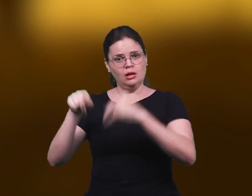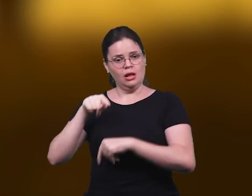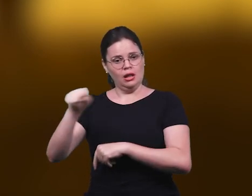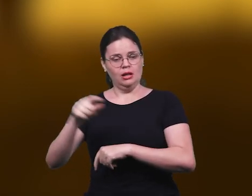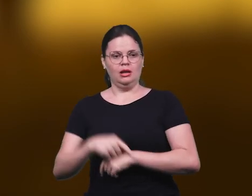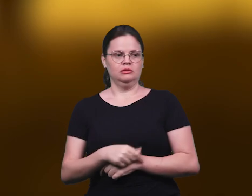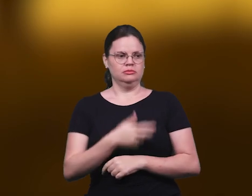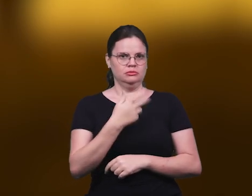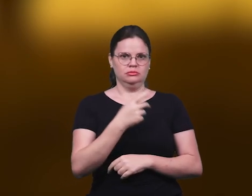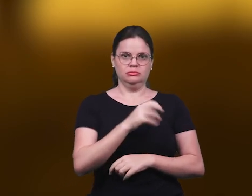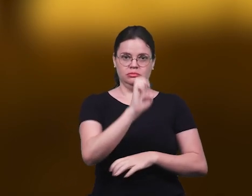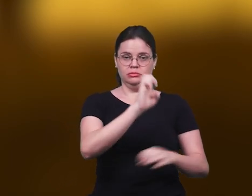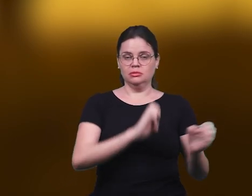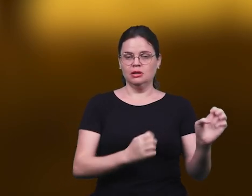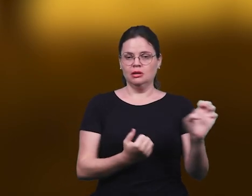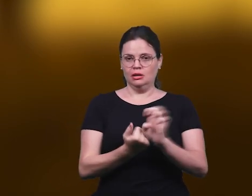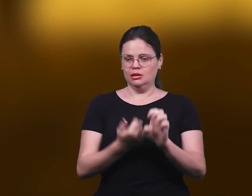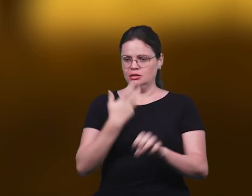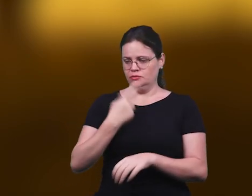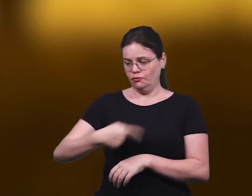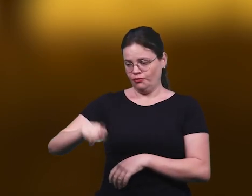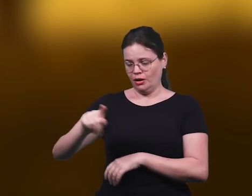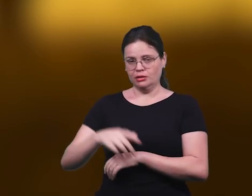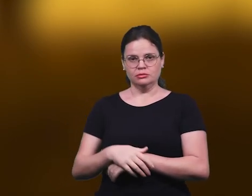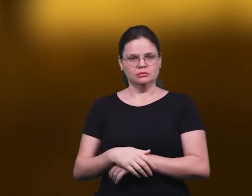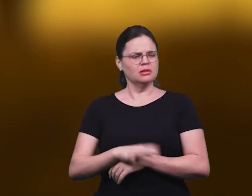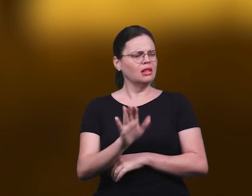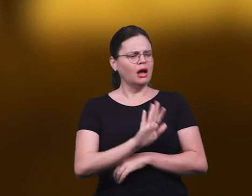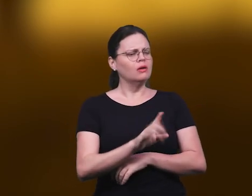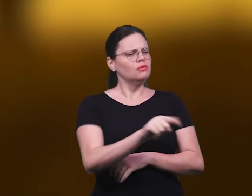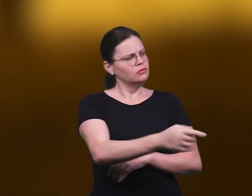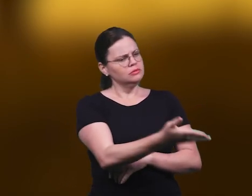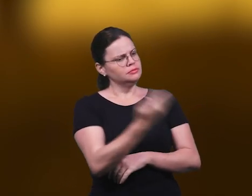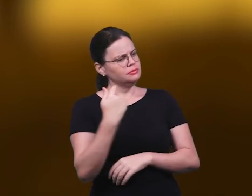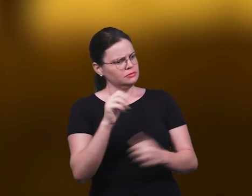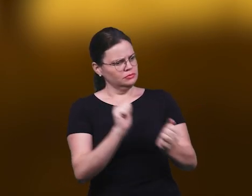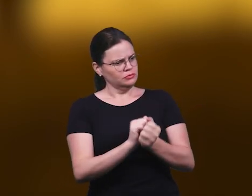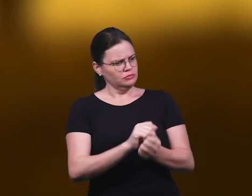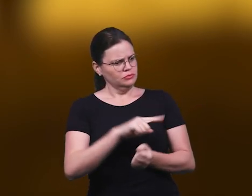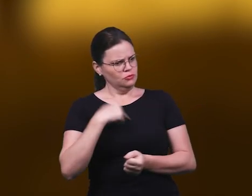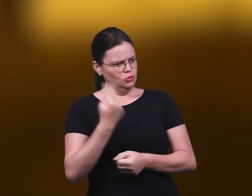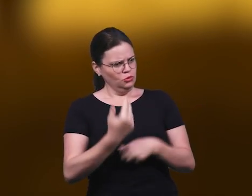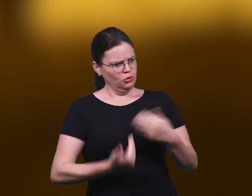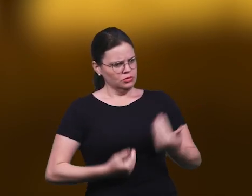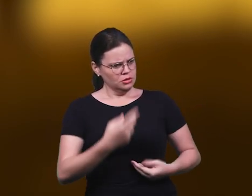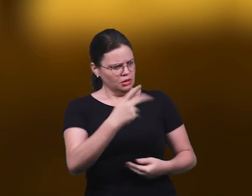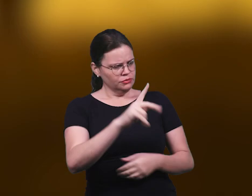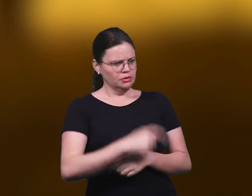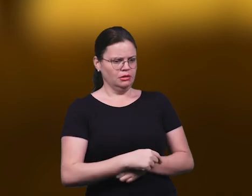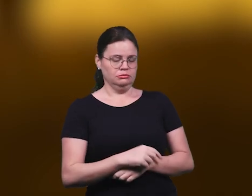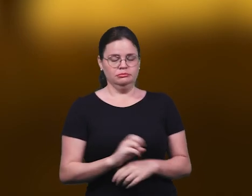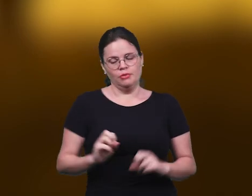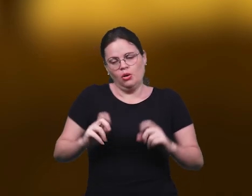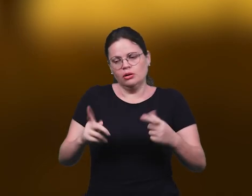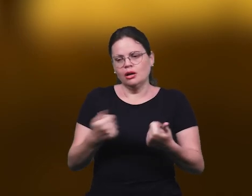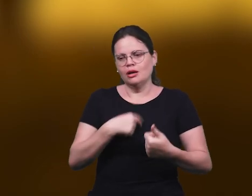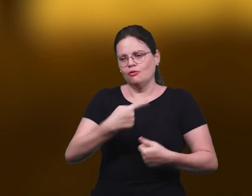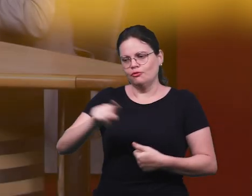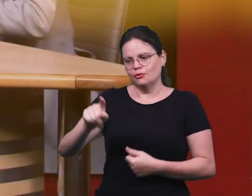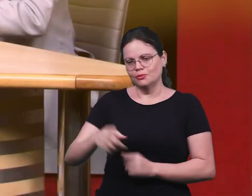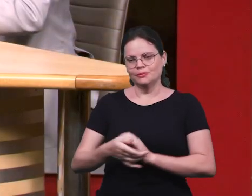disse serve-te de ires com os teus servos, e disse, eu